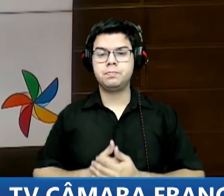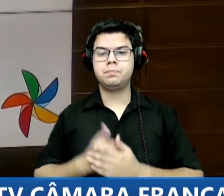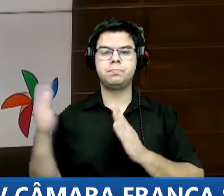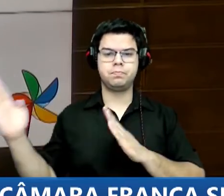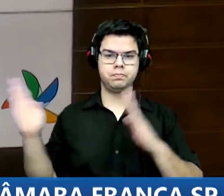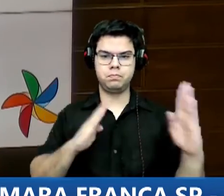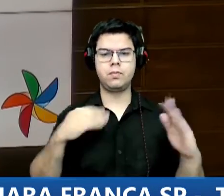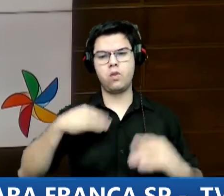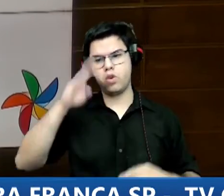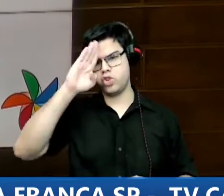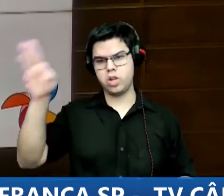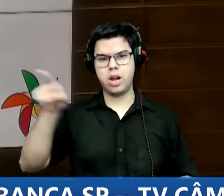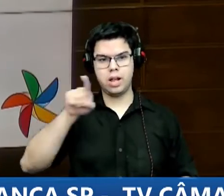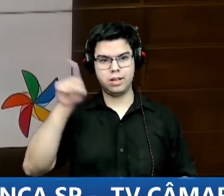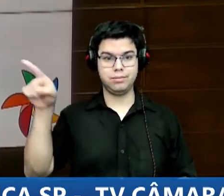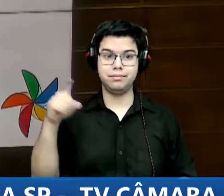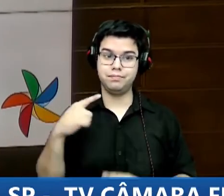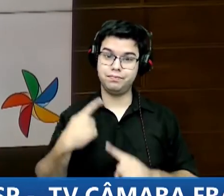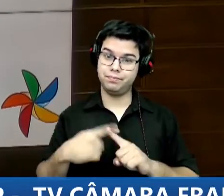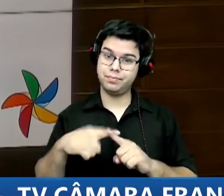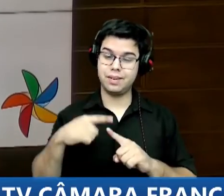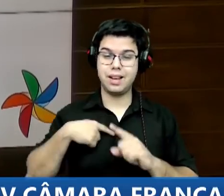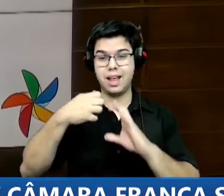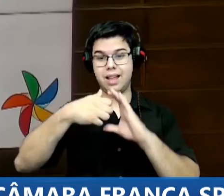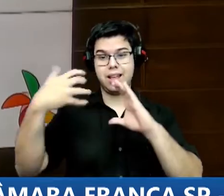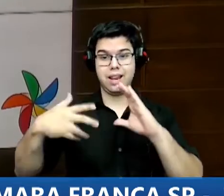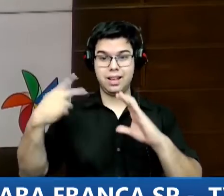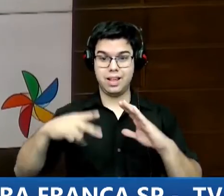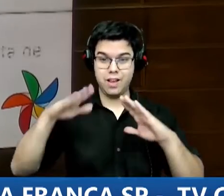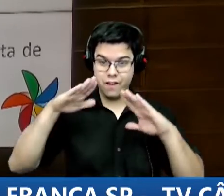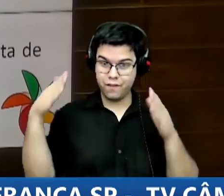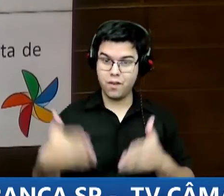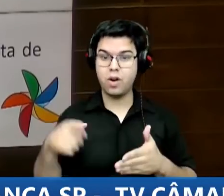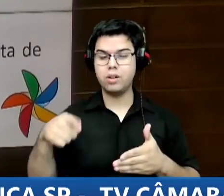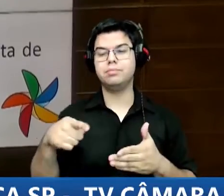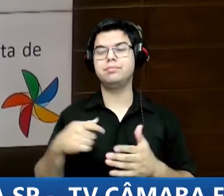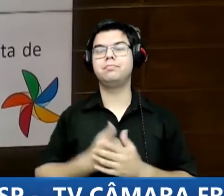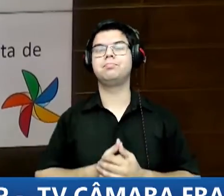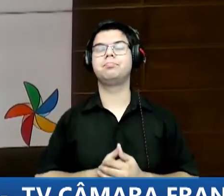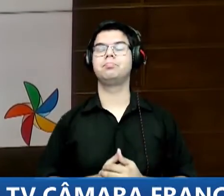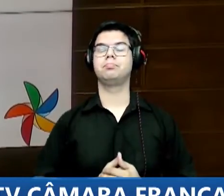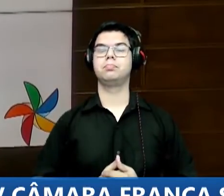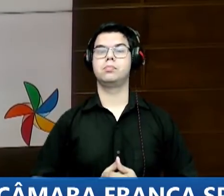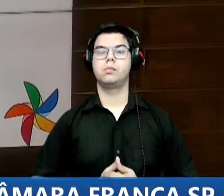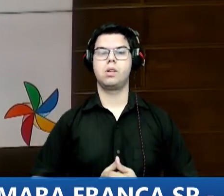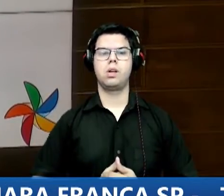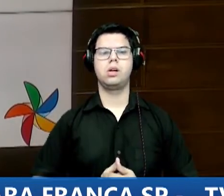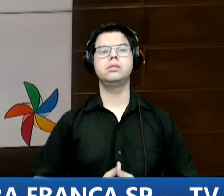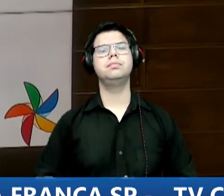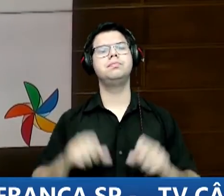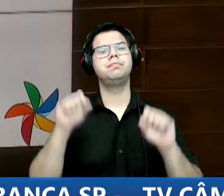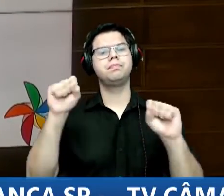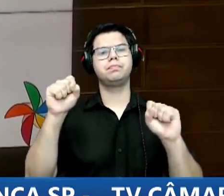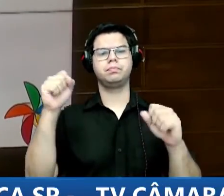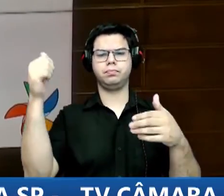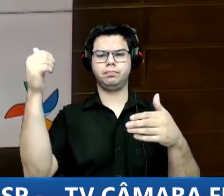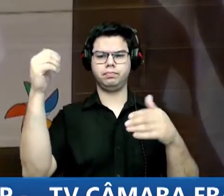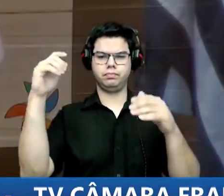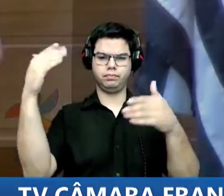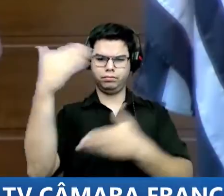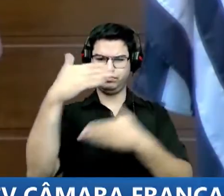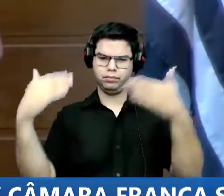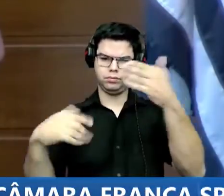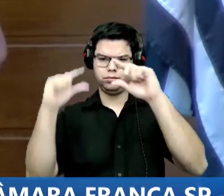uma característica do nosso Fórum de Erradicação. Você pode ir lá nos slides que estão projetos de lei, está lá no finalzinho. A